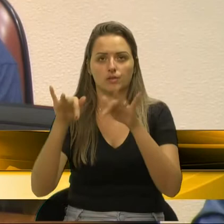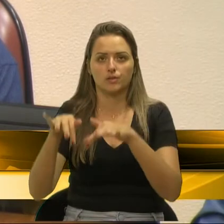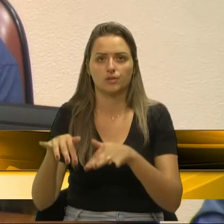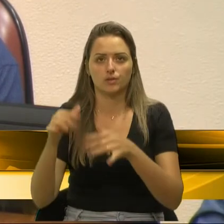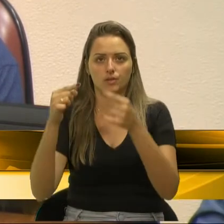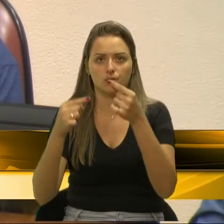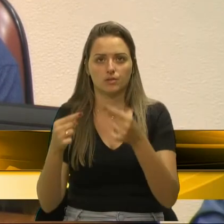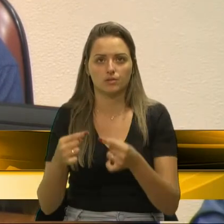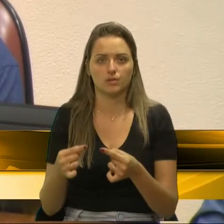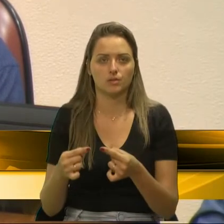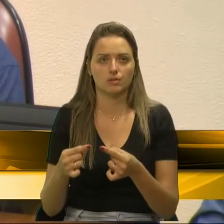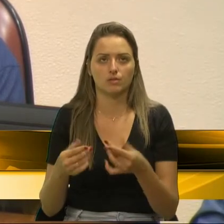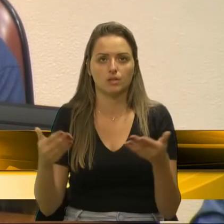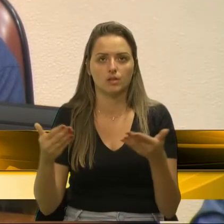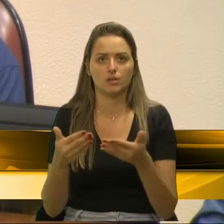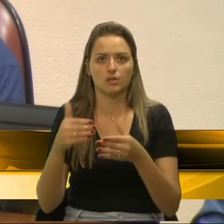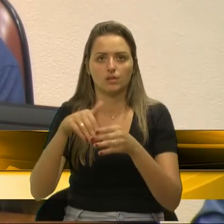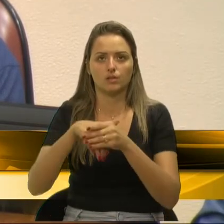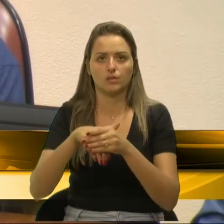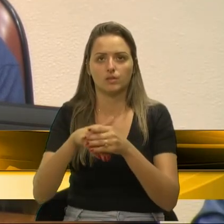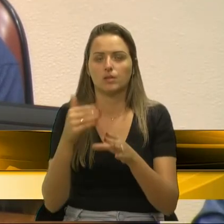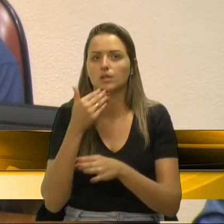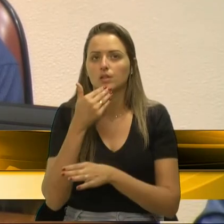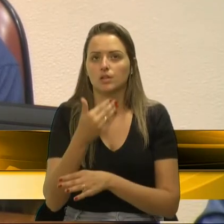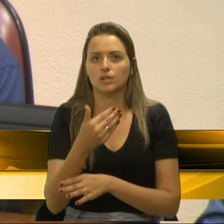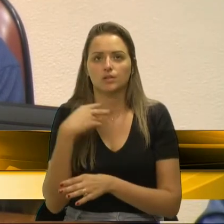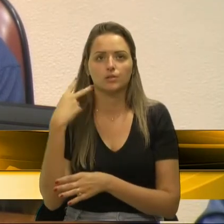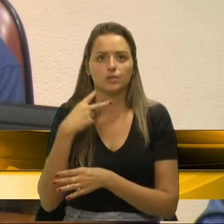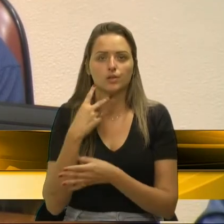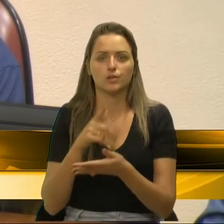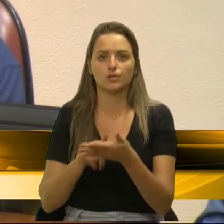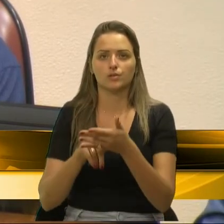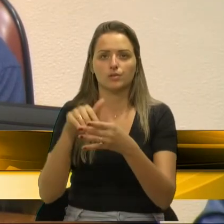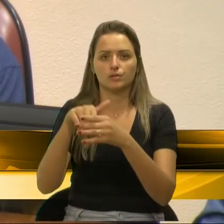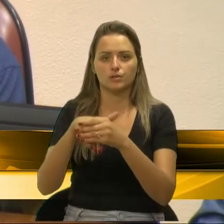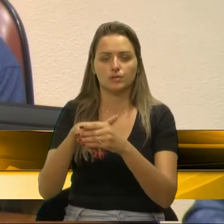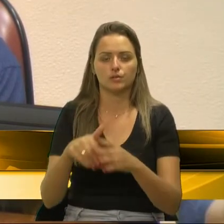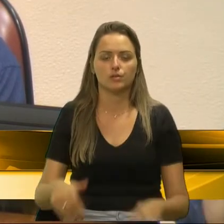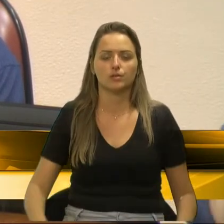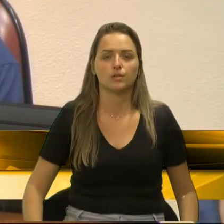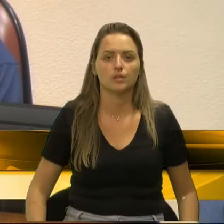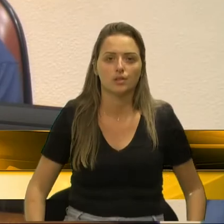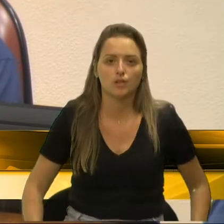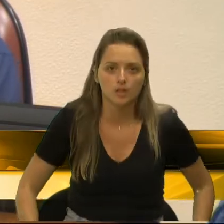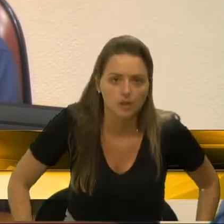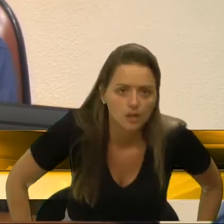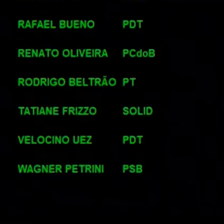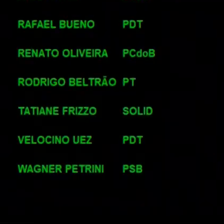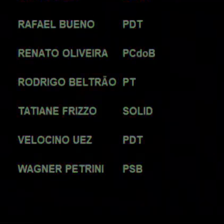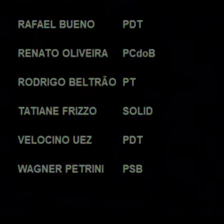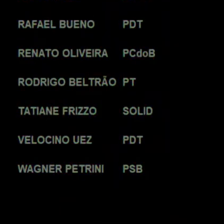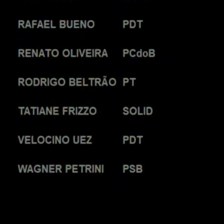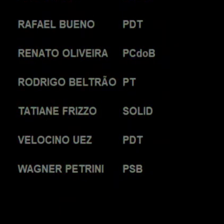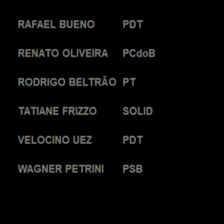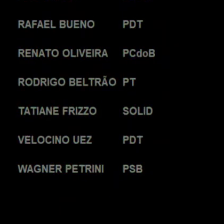Encerrada a discussão, em votação, solicito aos vereadores que registrem seus votos.